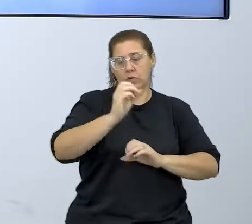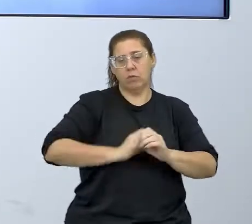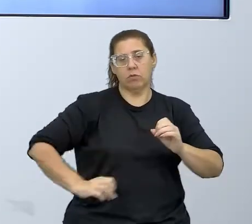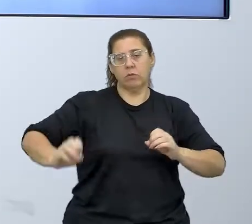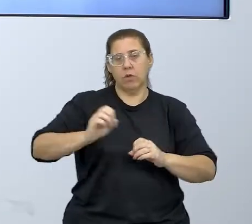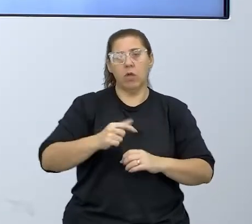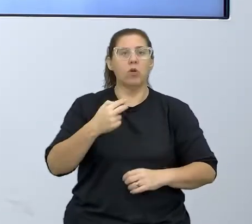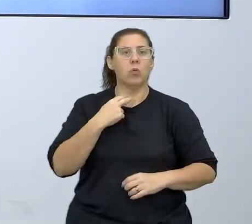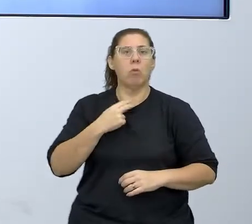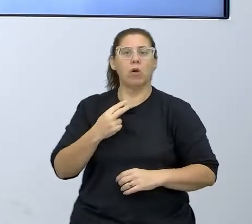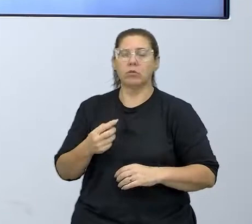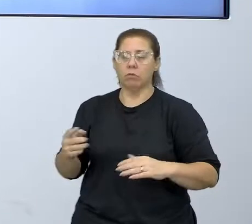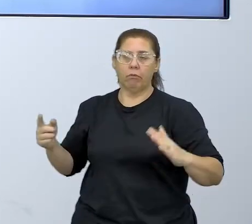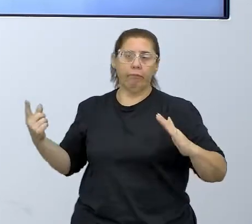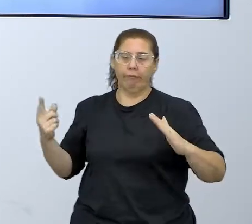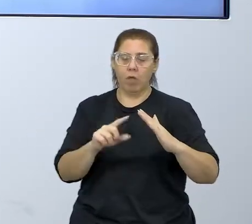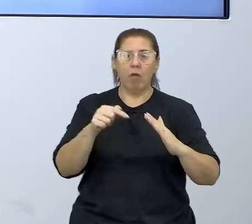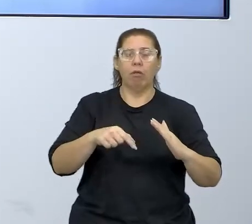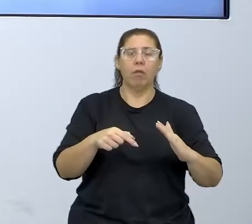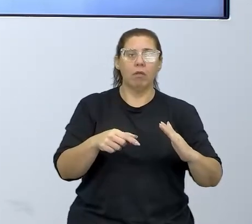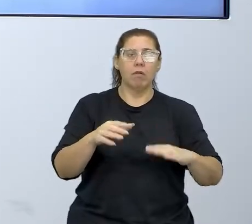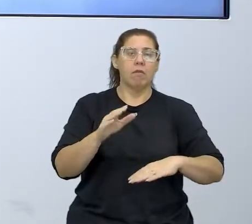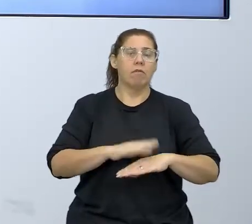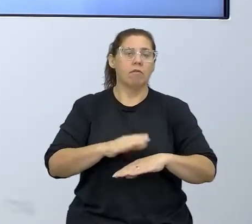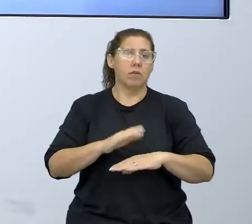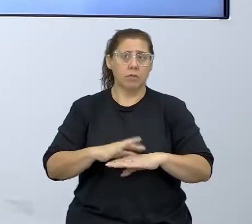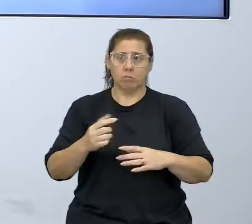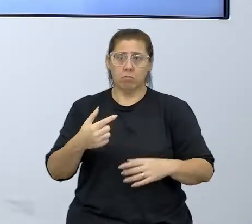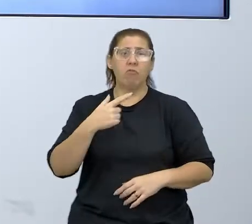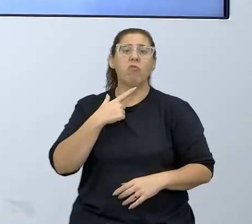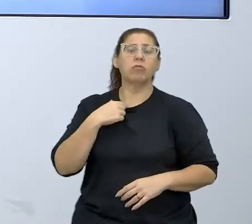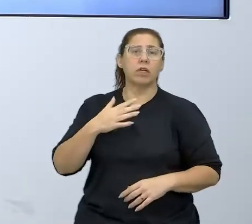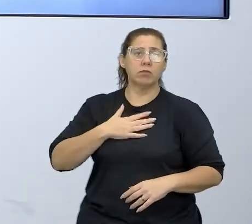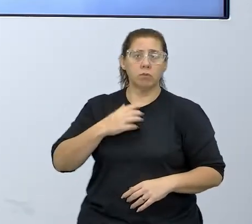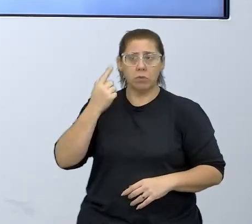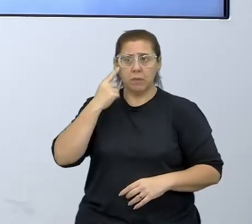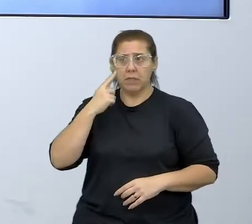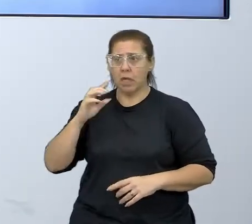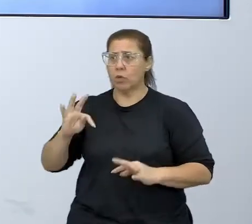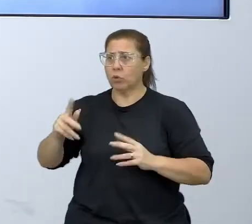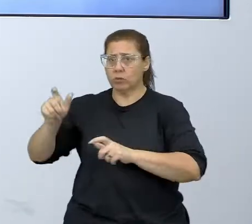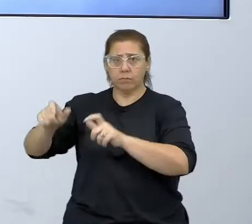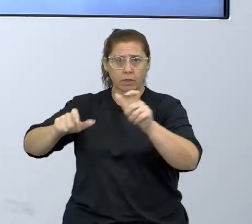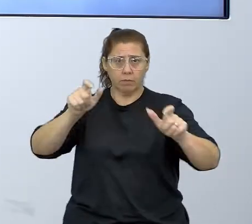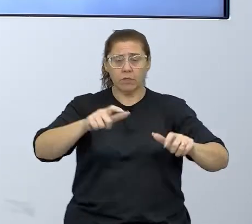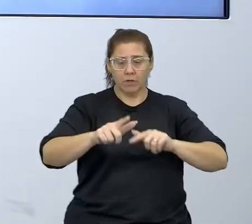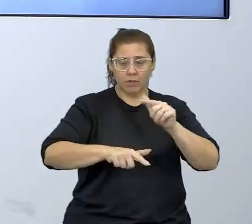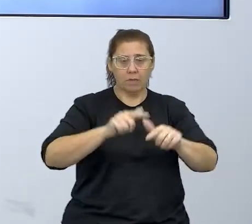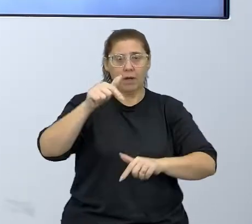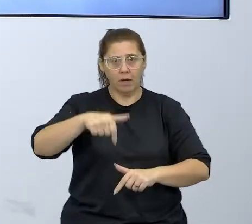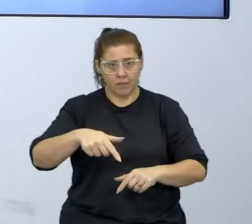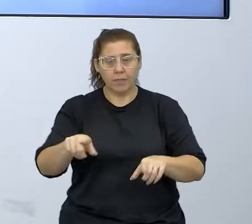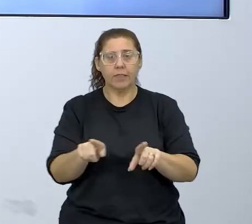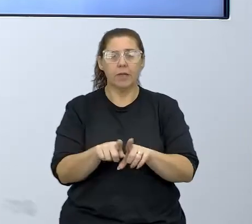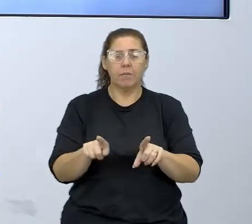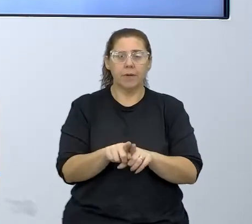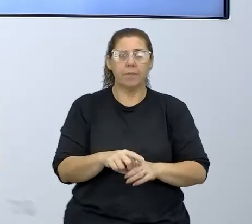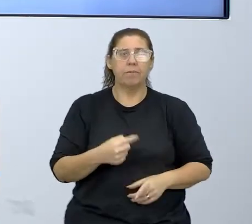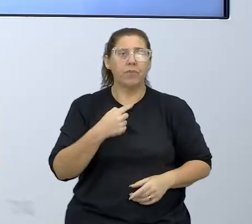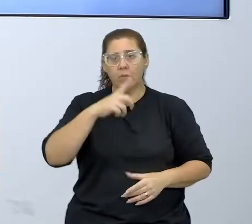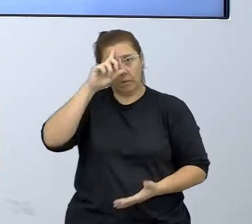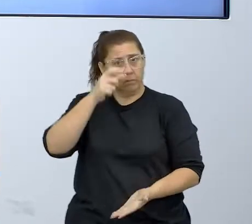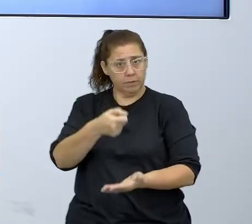vir aqui e fazer o que eu quiser do jeito que eu quiser. Eu tenho que pensar em todas as outras pessoas que estão envolvidas nesse processo. Eu não posso tomar